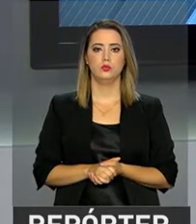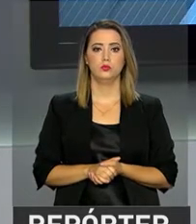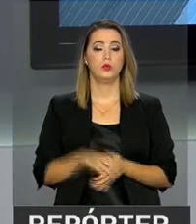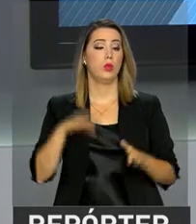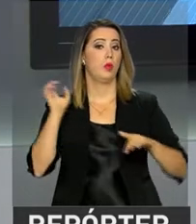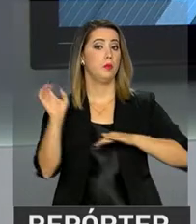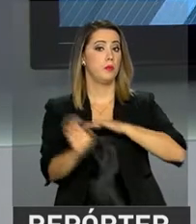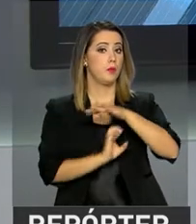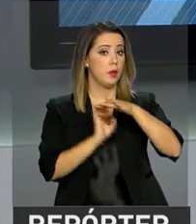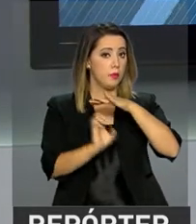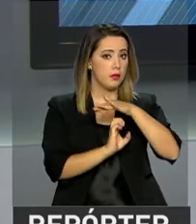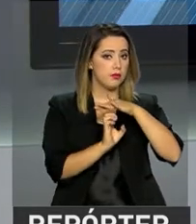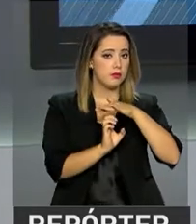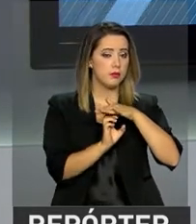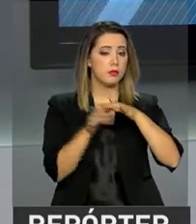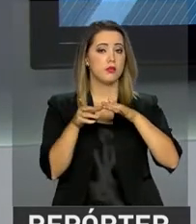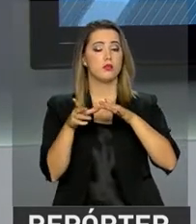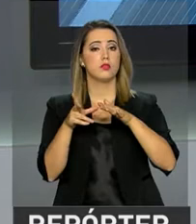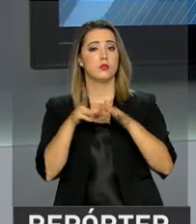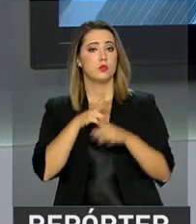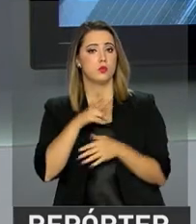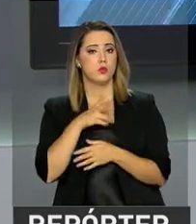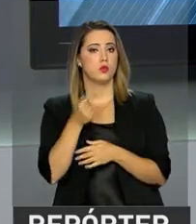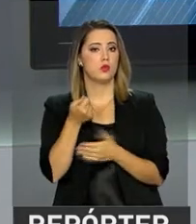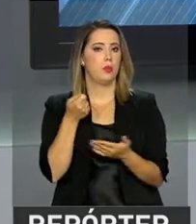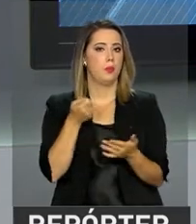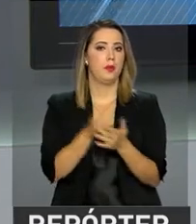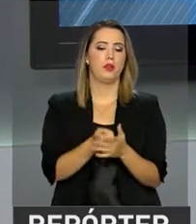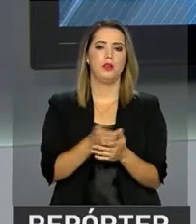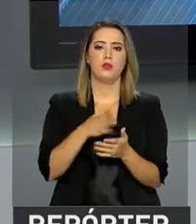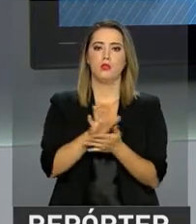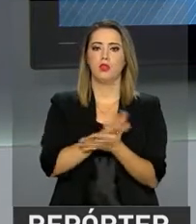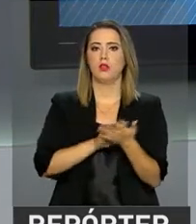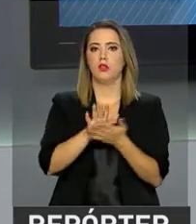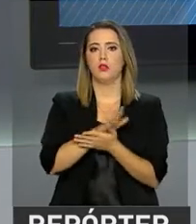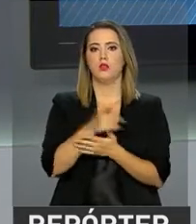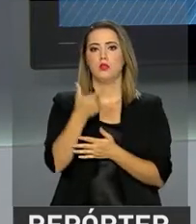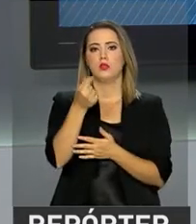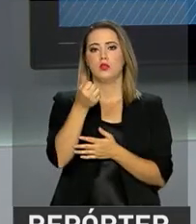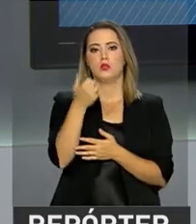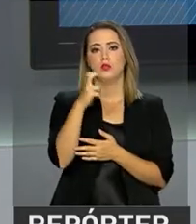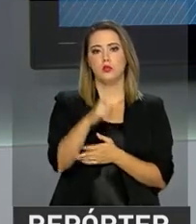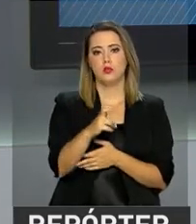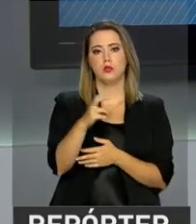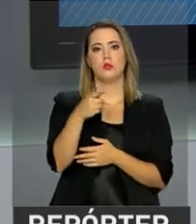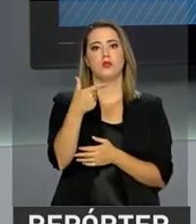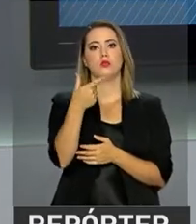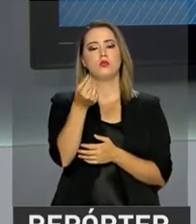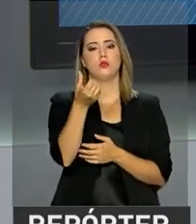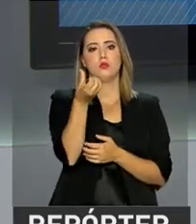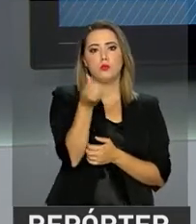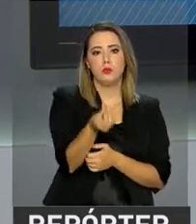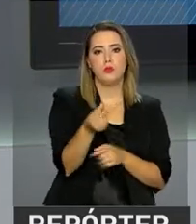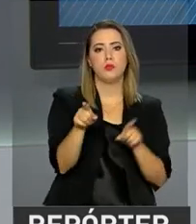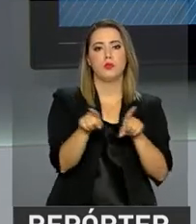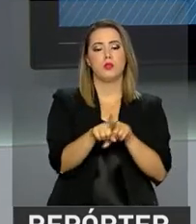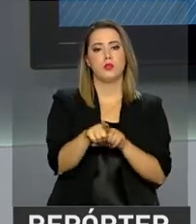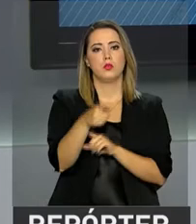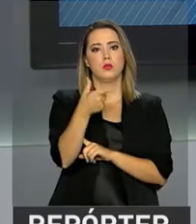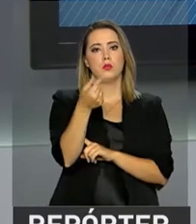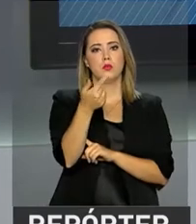microempreendedores individuais que não pagaram nenhuma guia mensal referente aos anos de 2015 2016 e